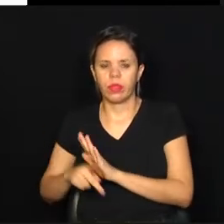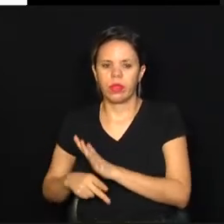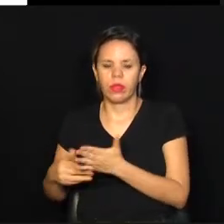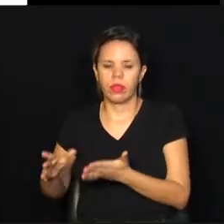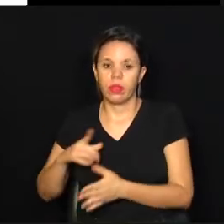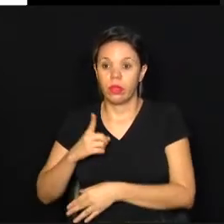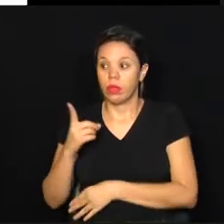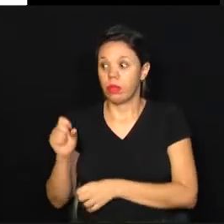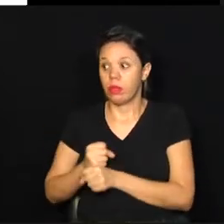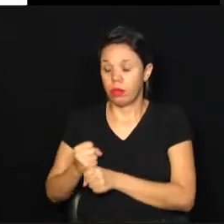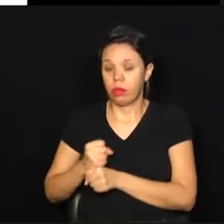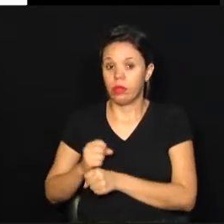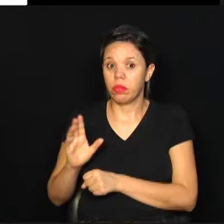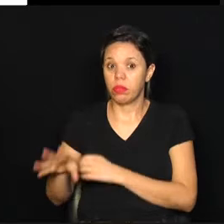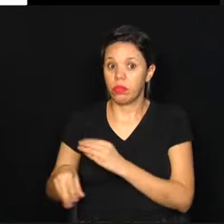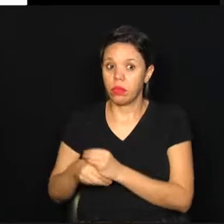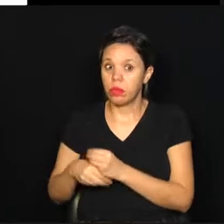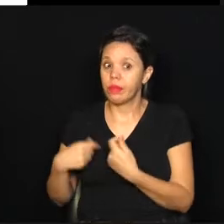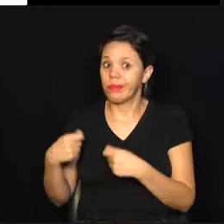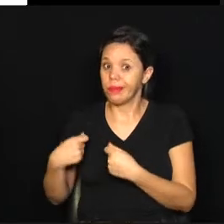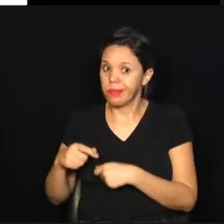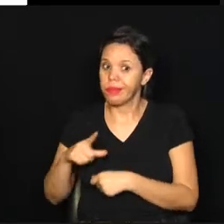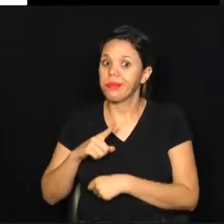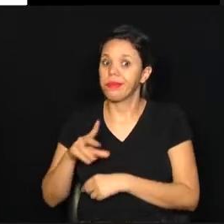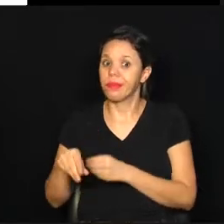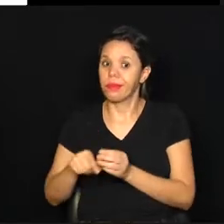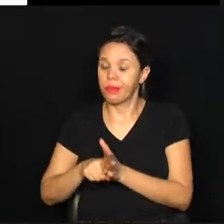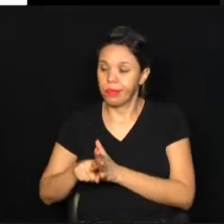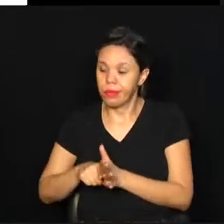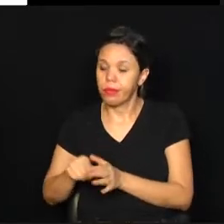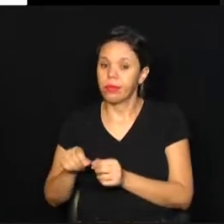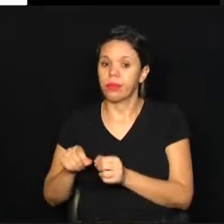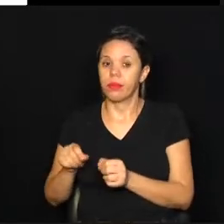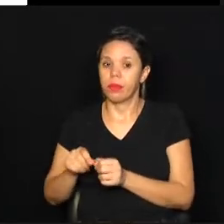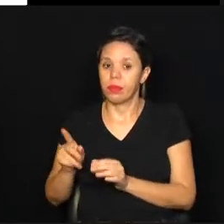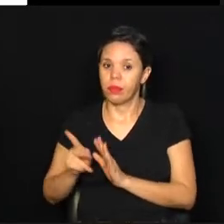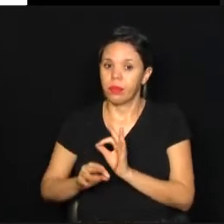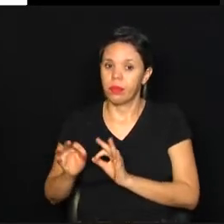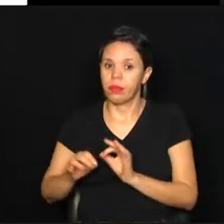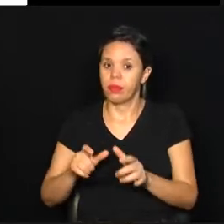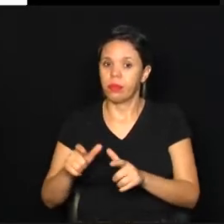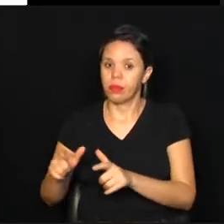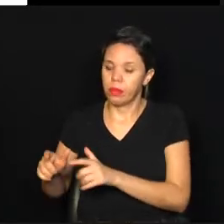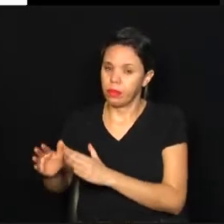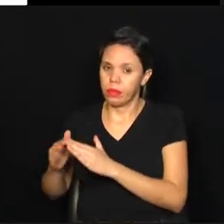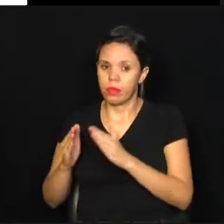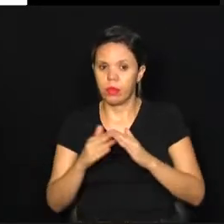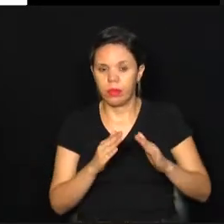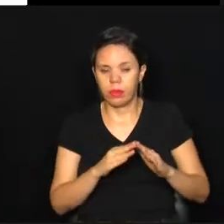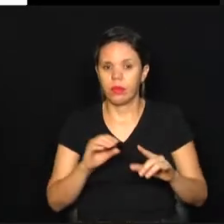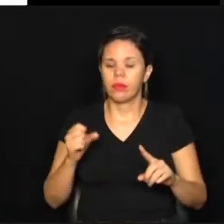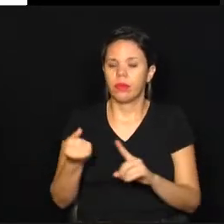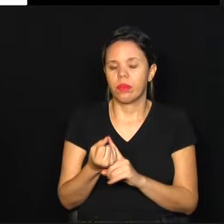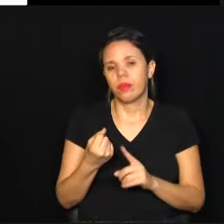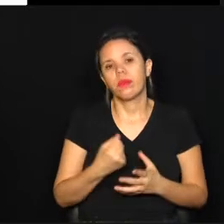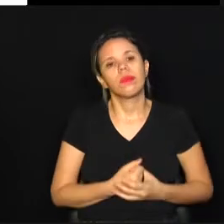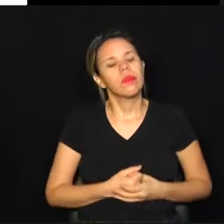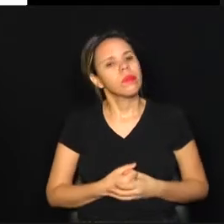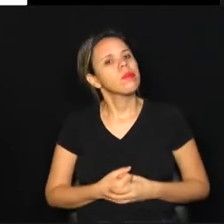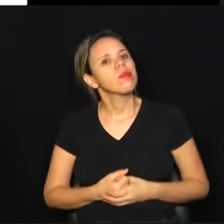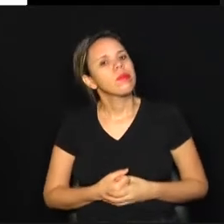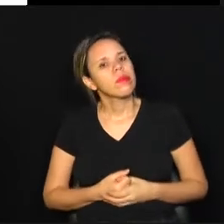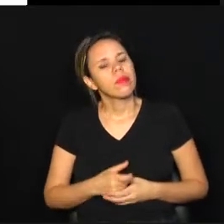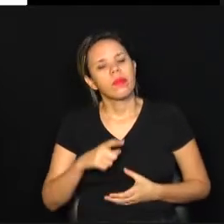tem 10 anos, então precisamos ter uma atualização, né, do Plano Local de Habitação de Interesse Social. A A gente